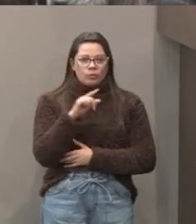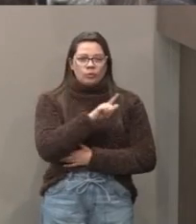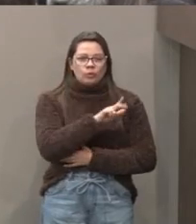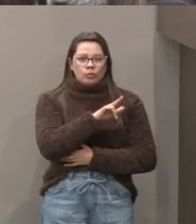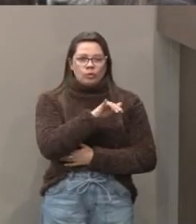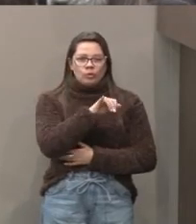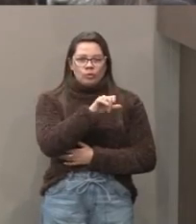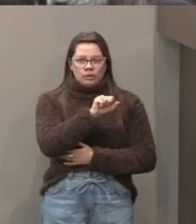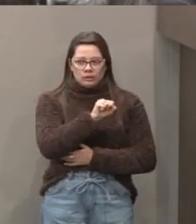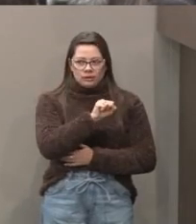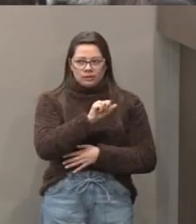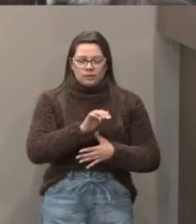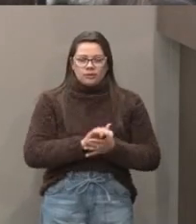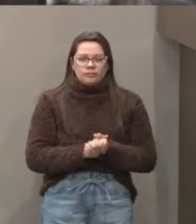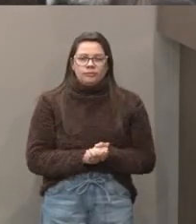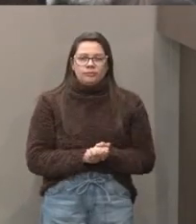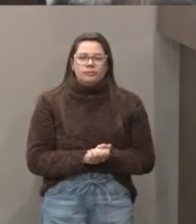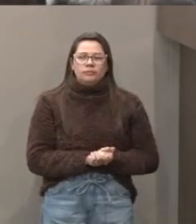Luiz Schneiders.